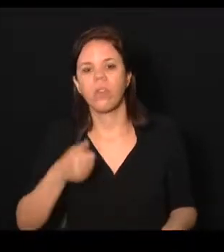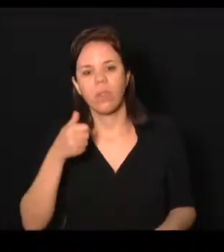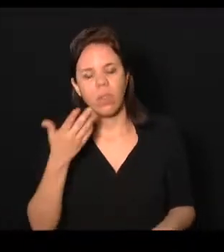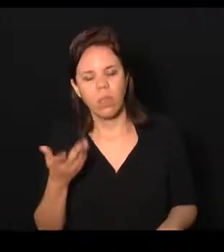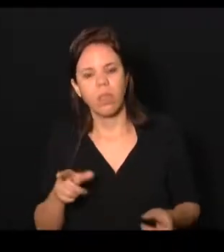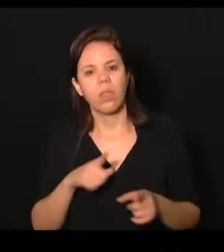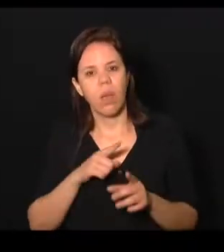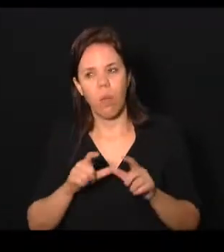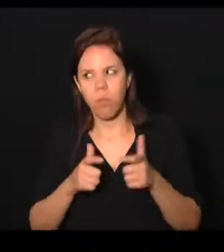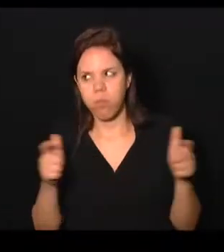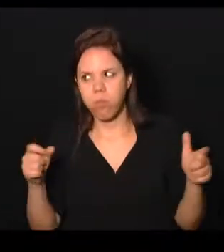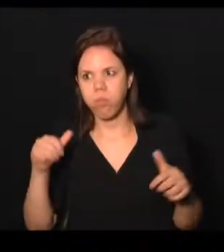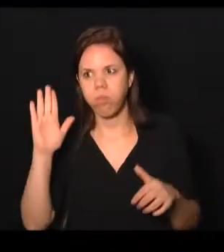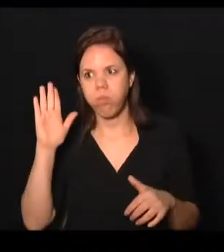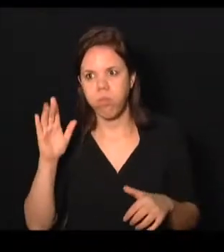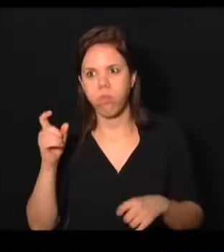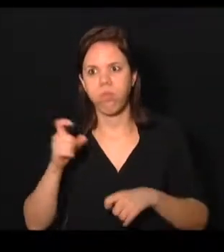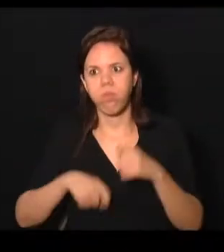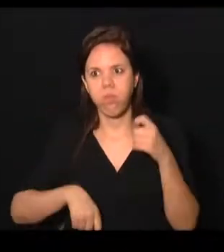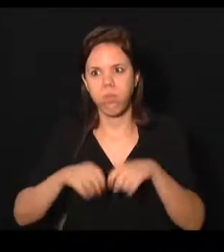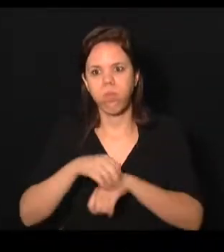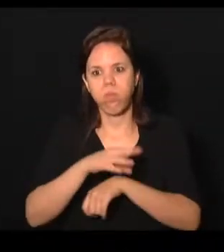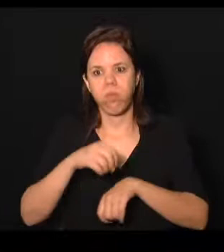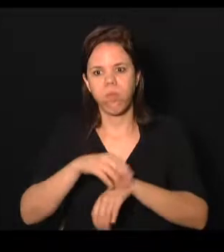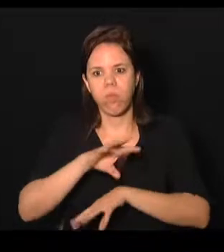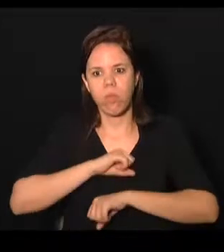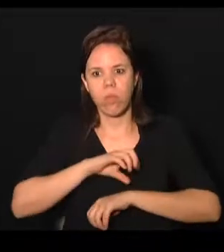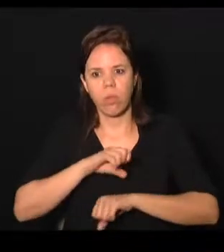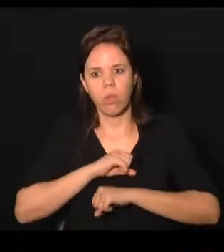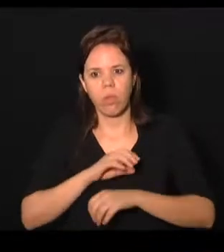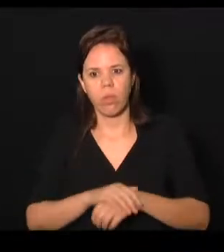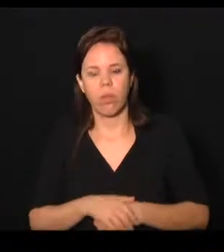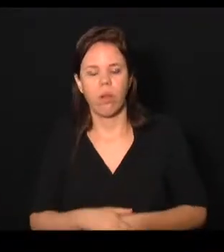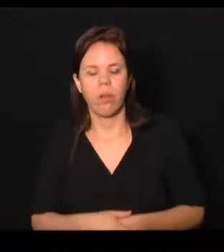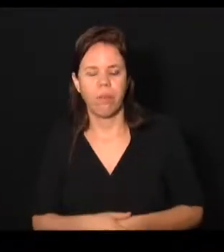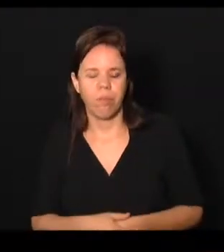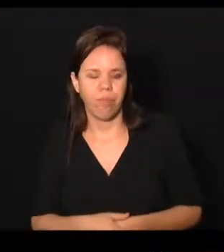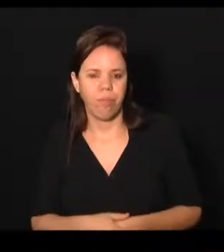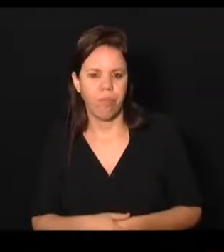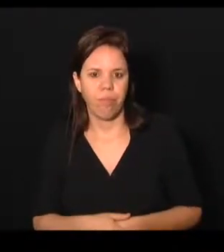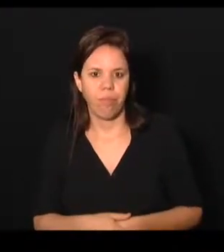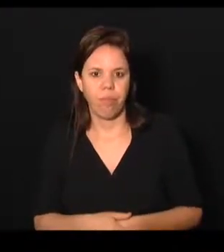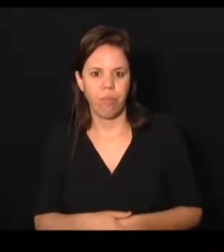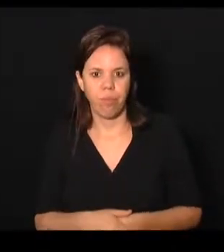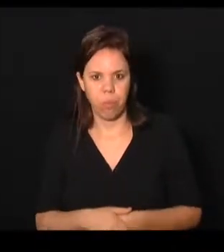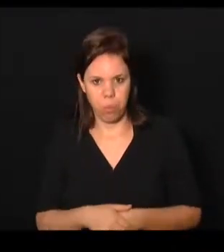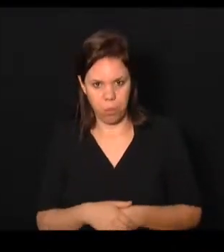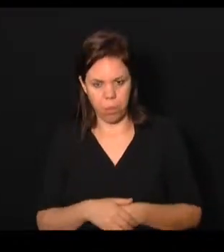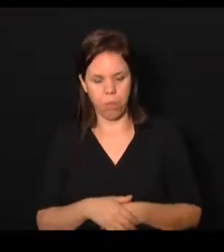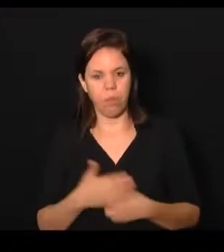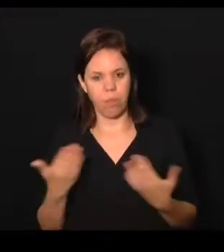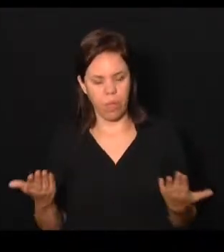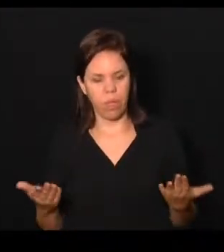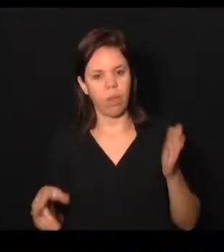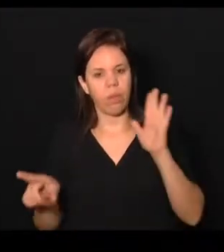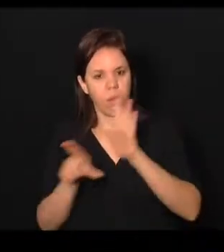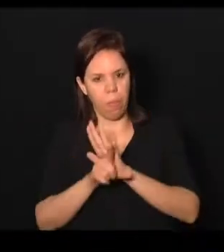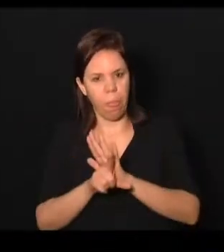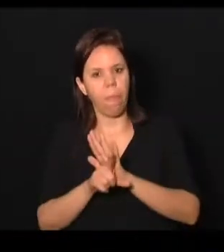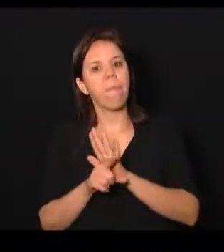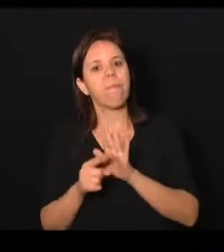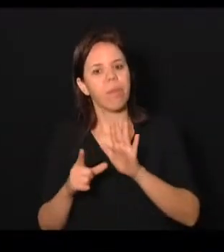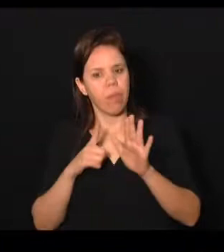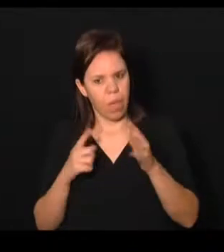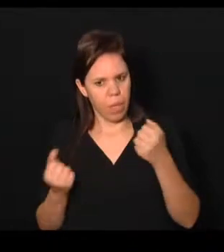estatística de doenças sexualmente transmissíveis. Então, a portaria ela se